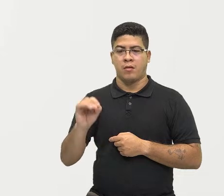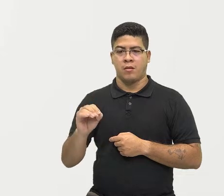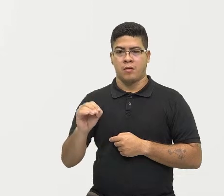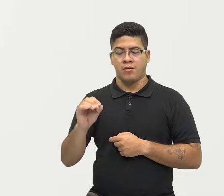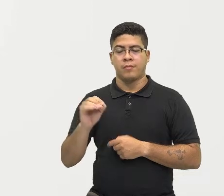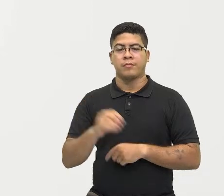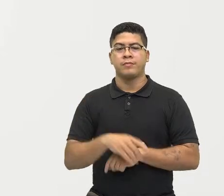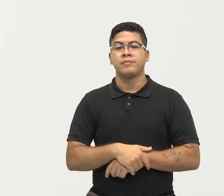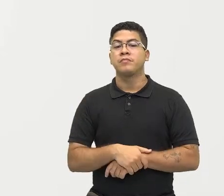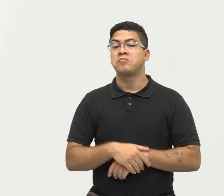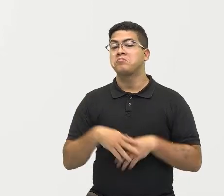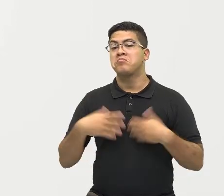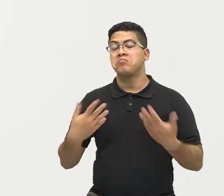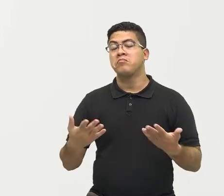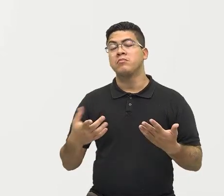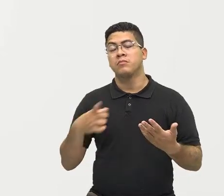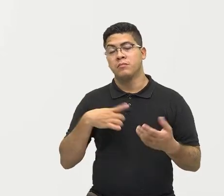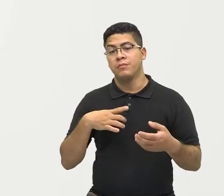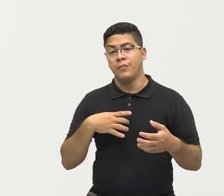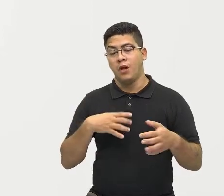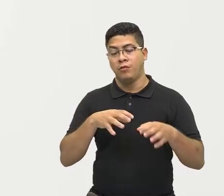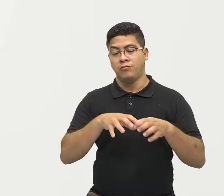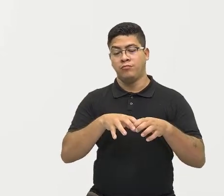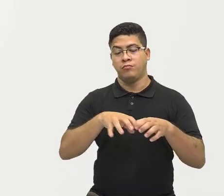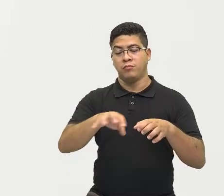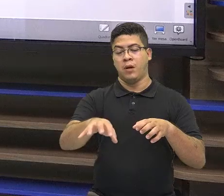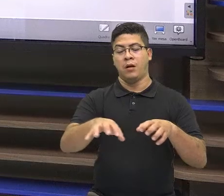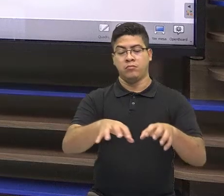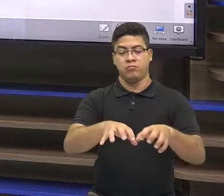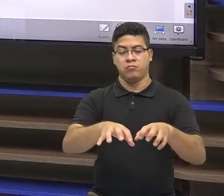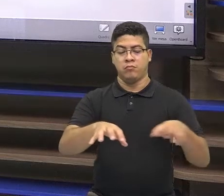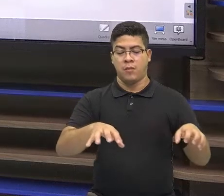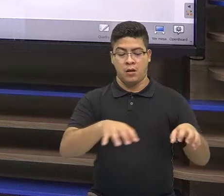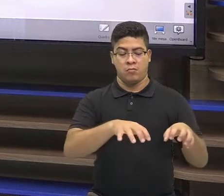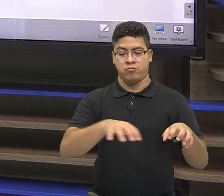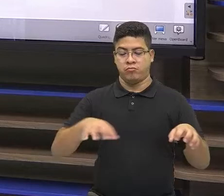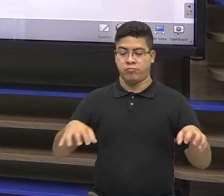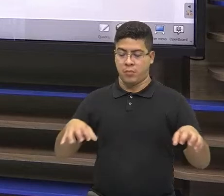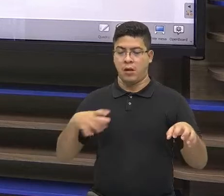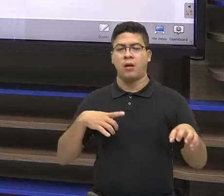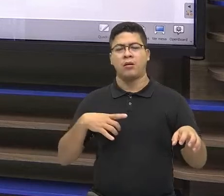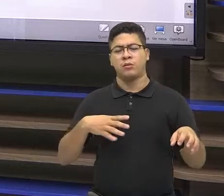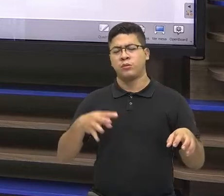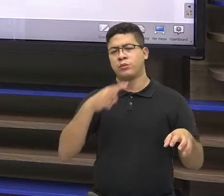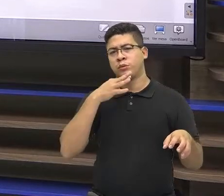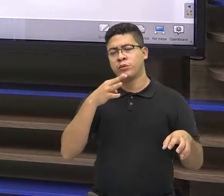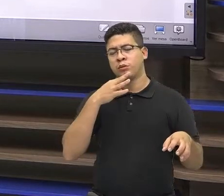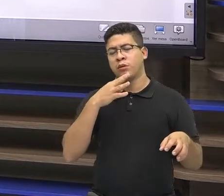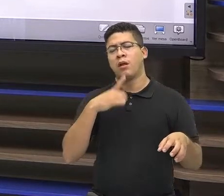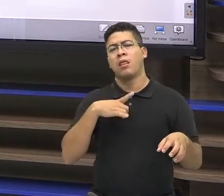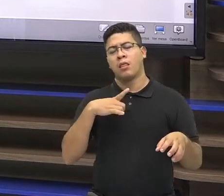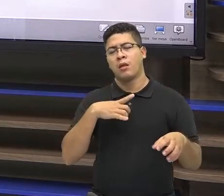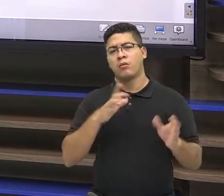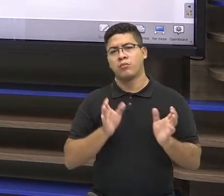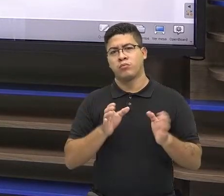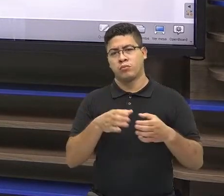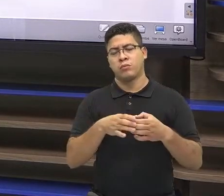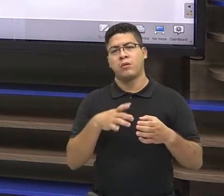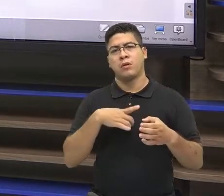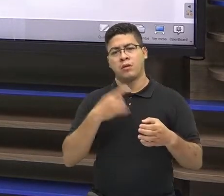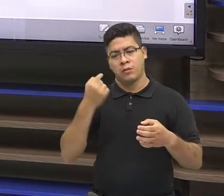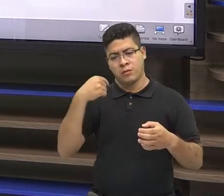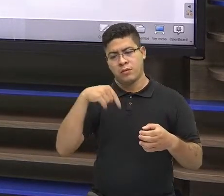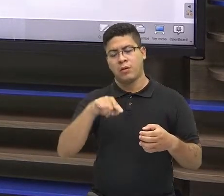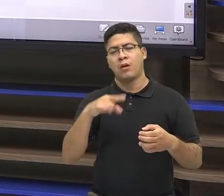modernismo, tinha os movimentos, né, aqueles grupos que talvez hoje a gente conhece, não tem aqueles grupos que eles vão para